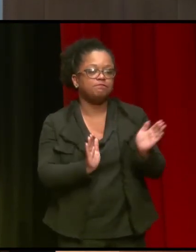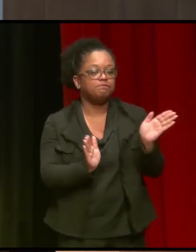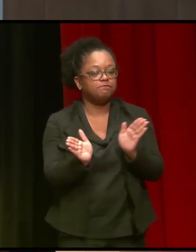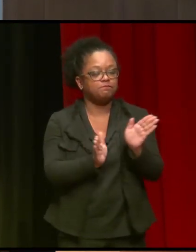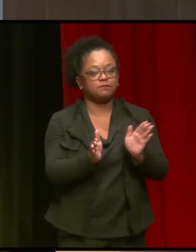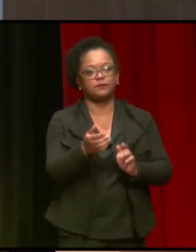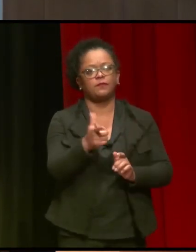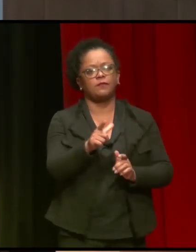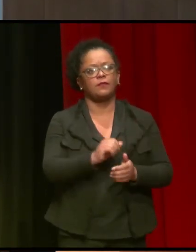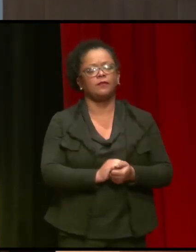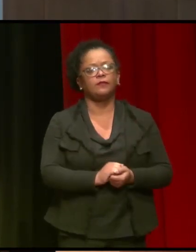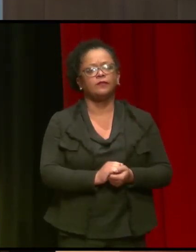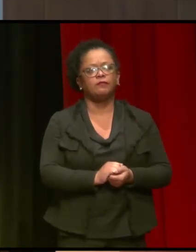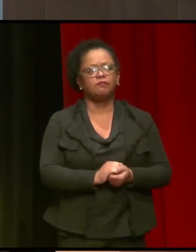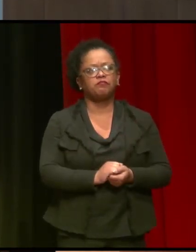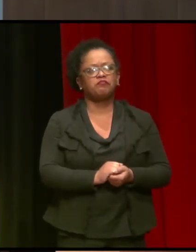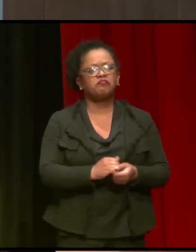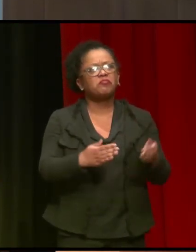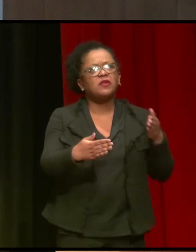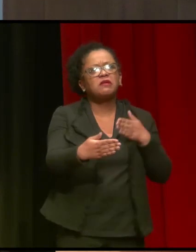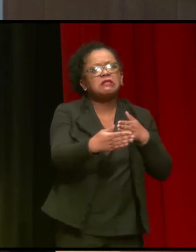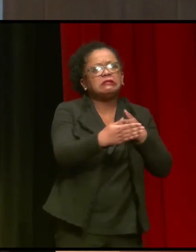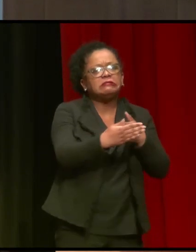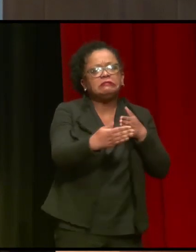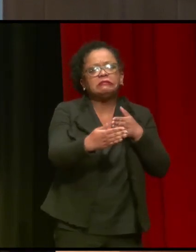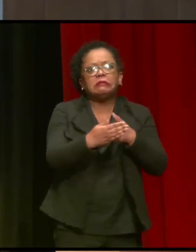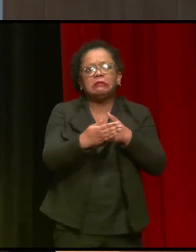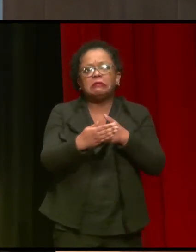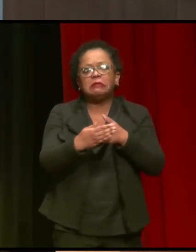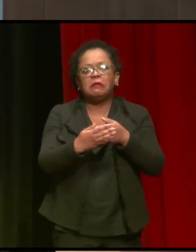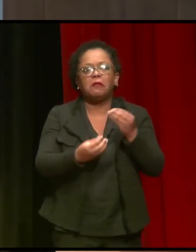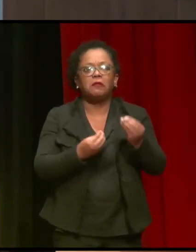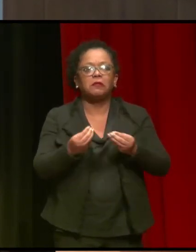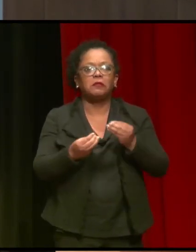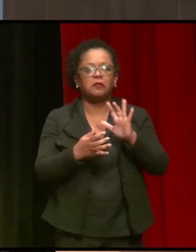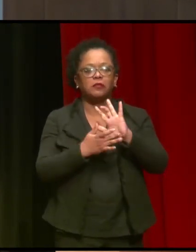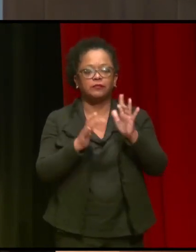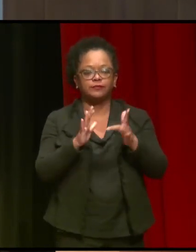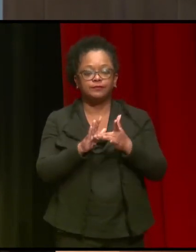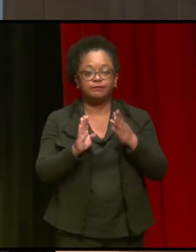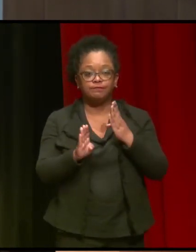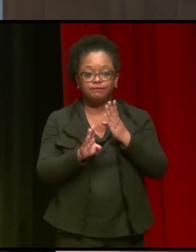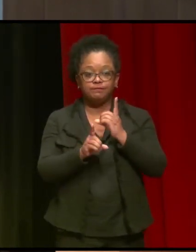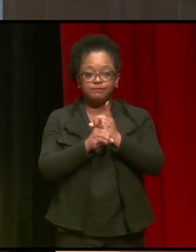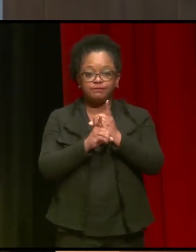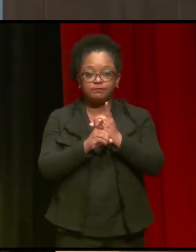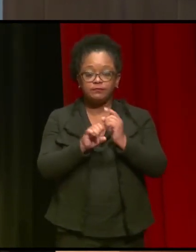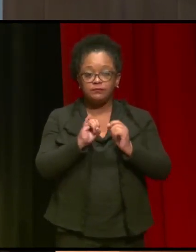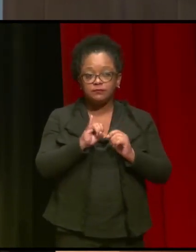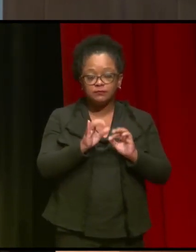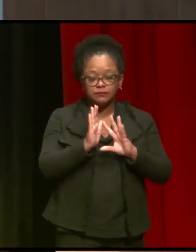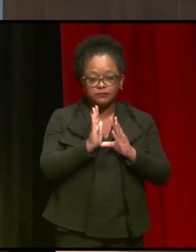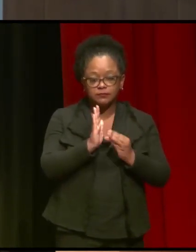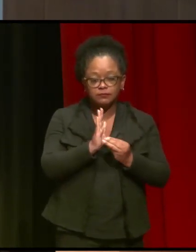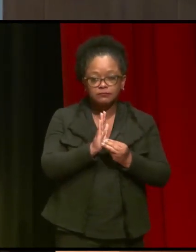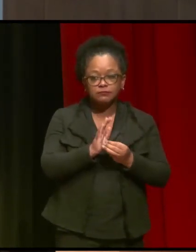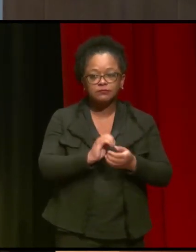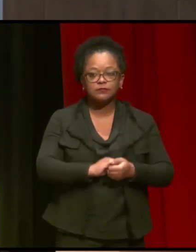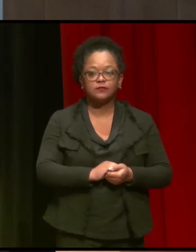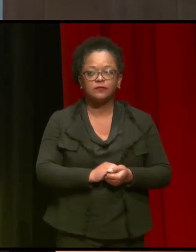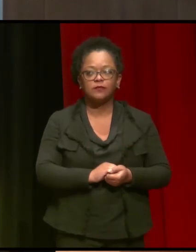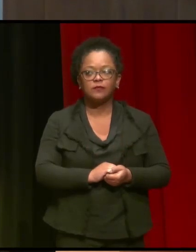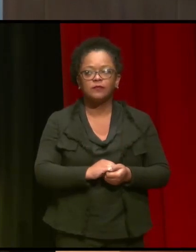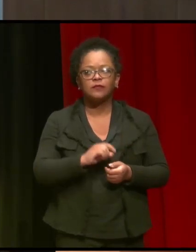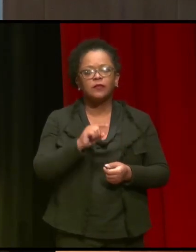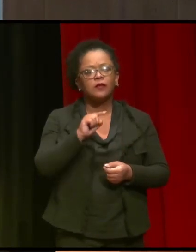Que tipo de barreira as pessoas têm que esperar hoje para encontrar Jesus quando vem à igreja? Estão vendo ali, eu botei um cadeirante, né? Com os